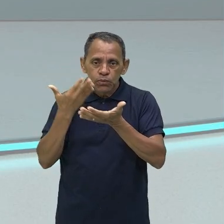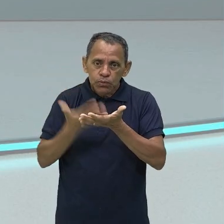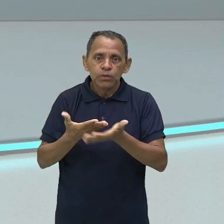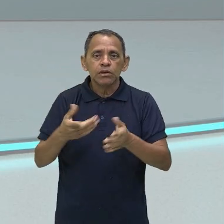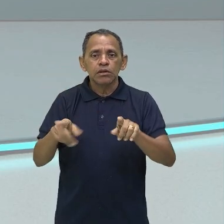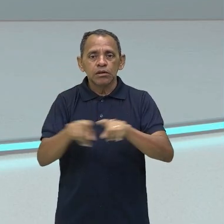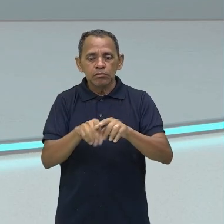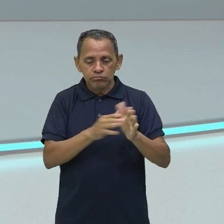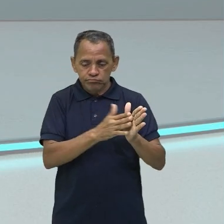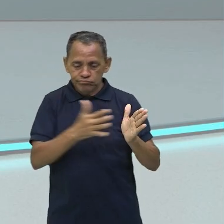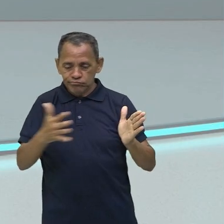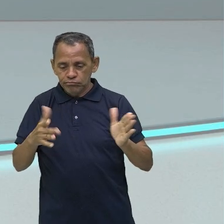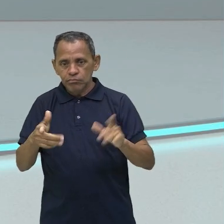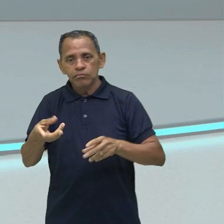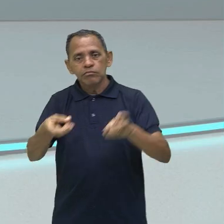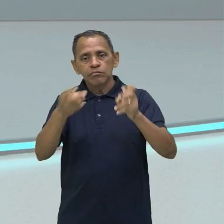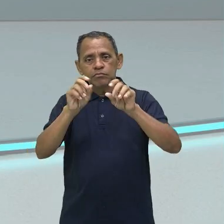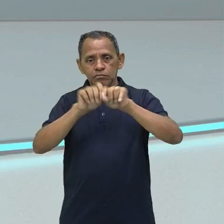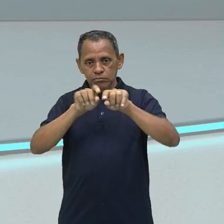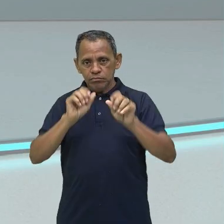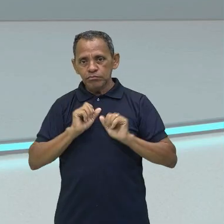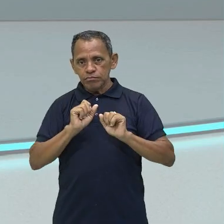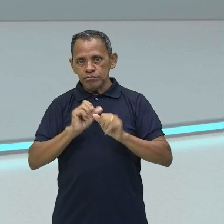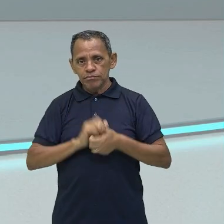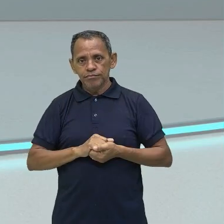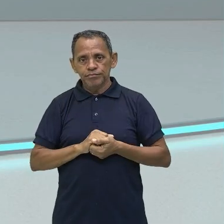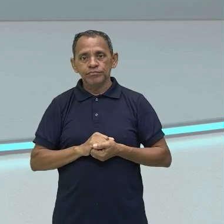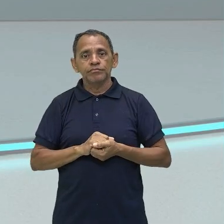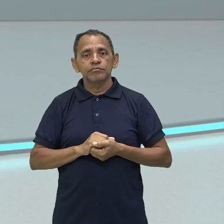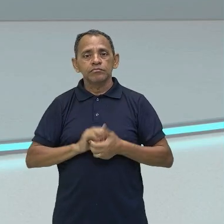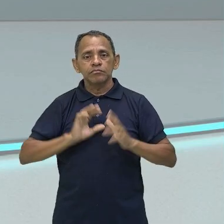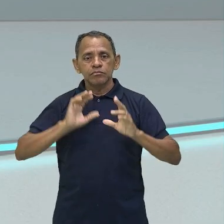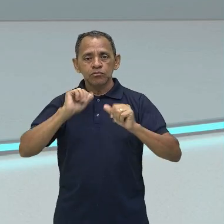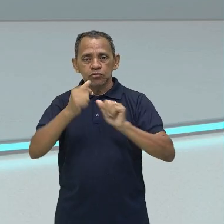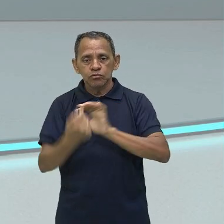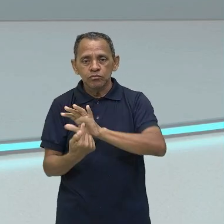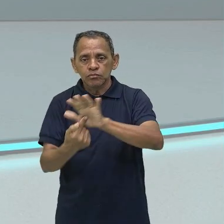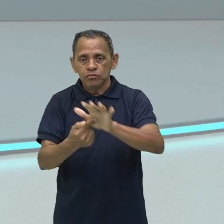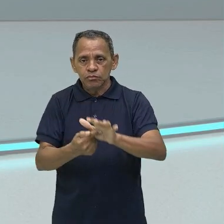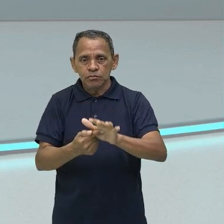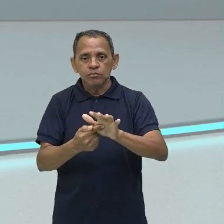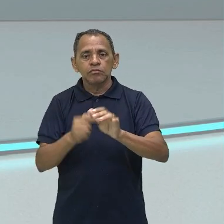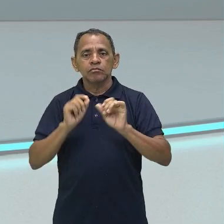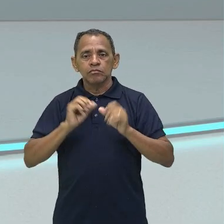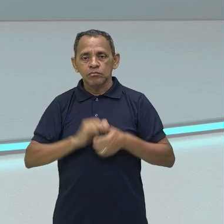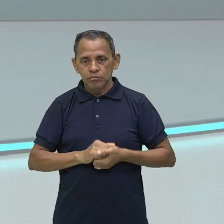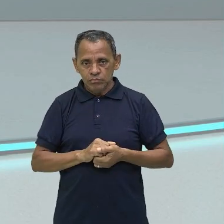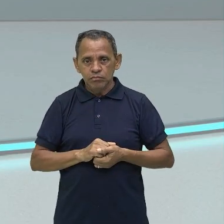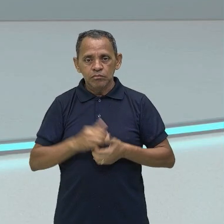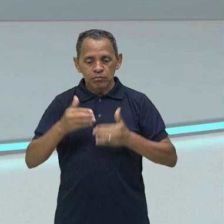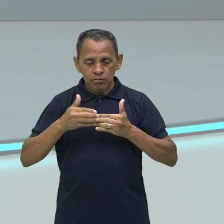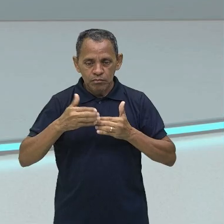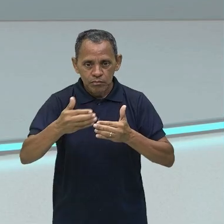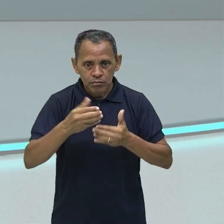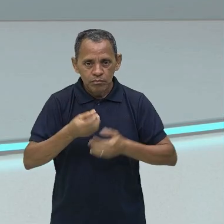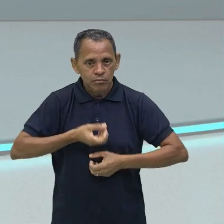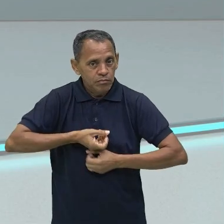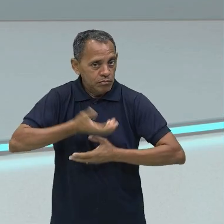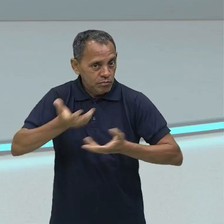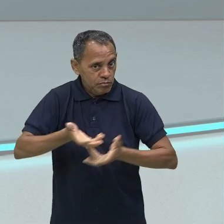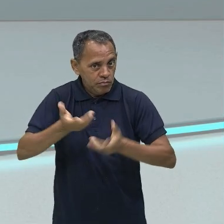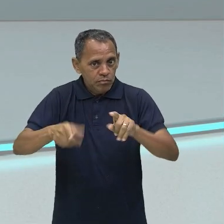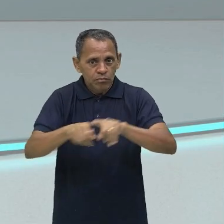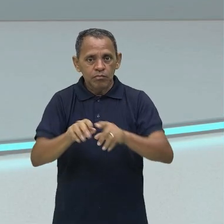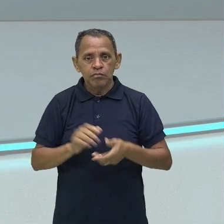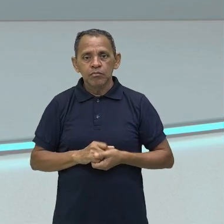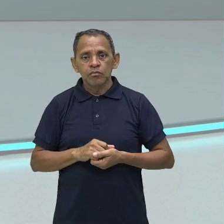vamos perceber que a gente coloca tudo isso em manifestação a partir dos estímulos assim como a gente